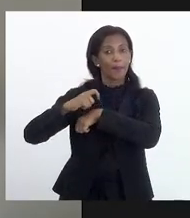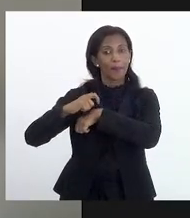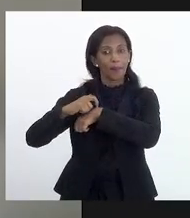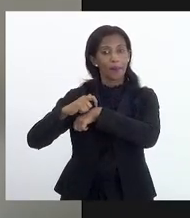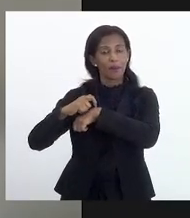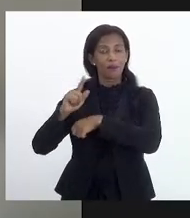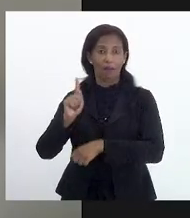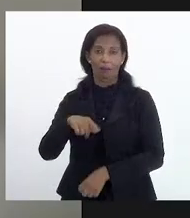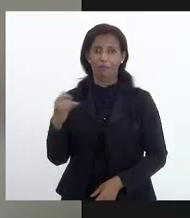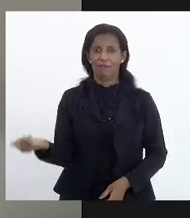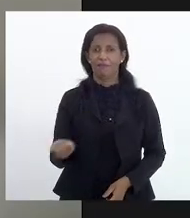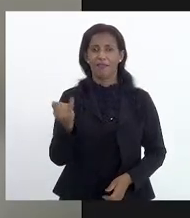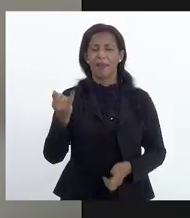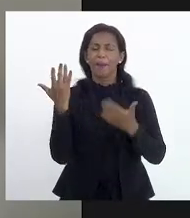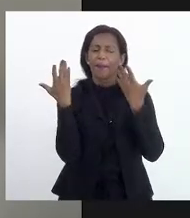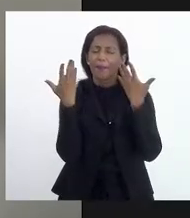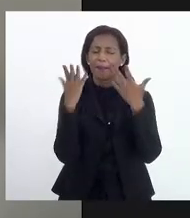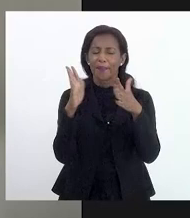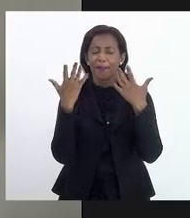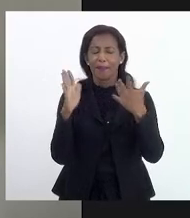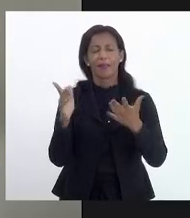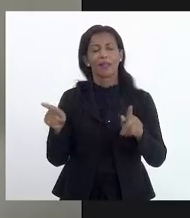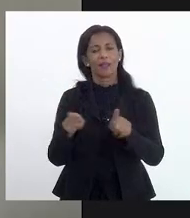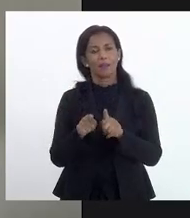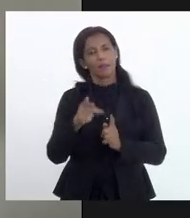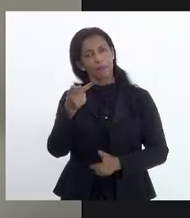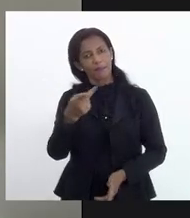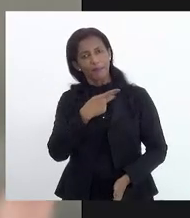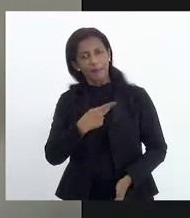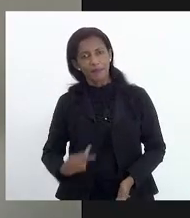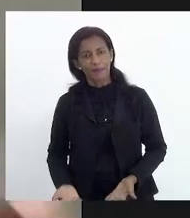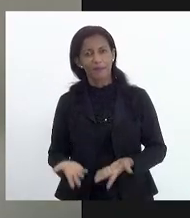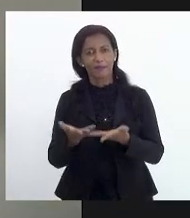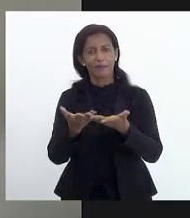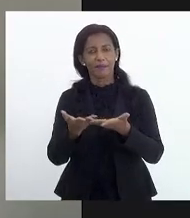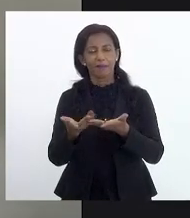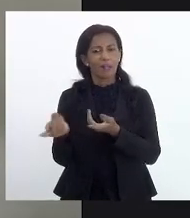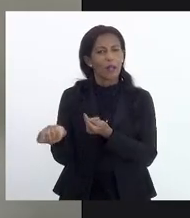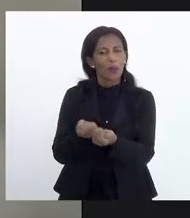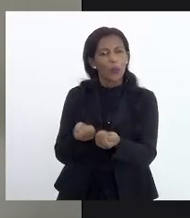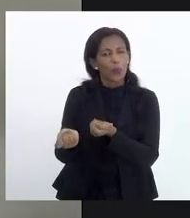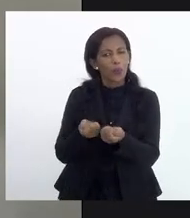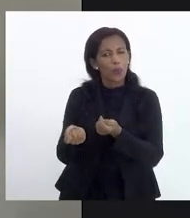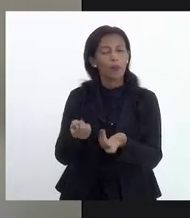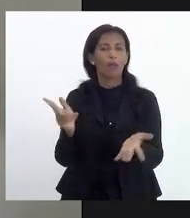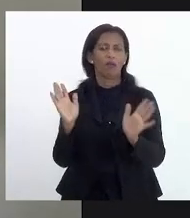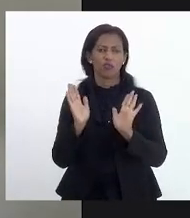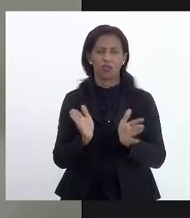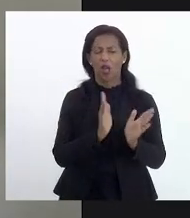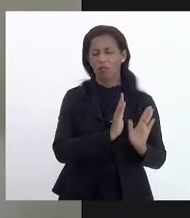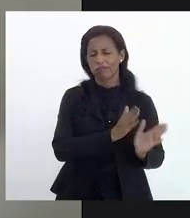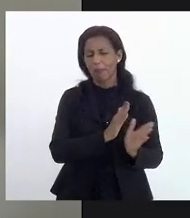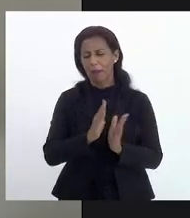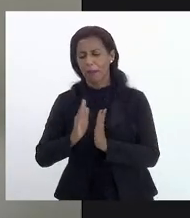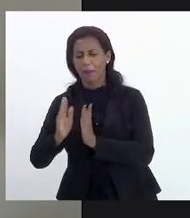de suma importância. Parabenizar aí a Vossa Excelência pelas economias que vêm sendo